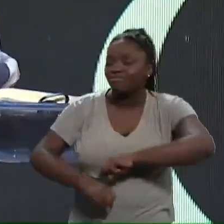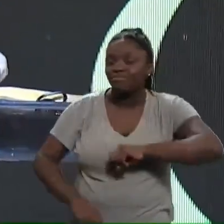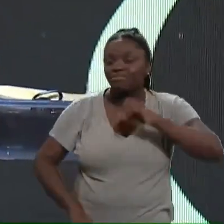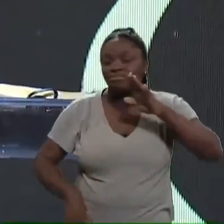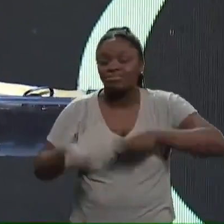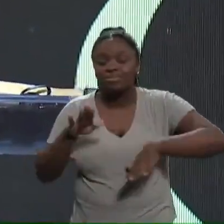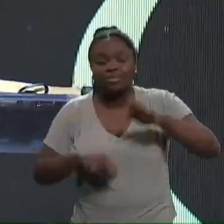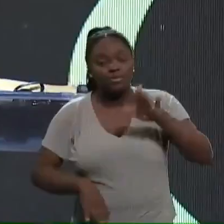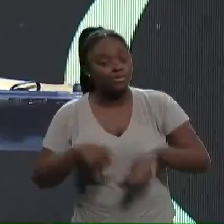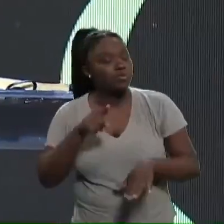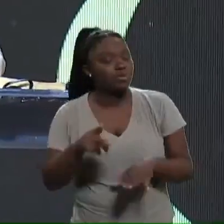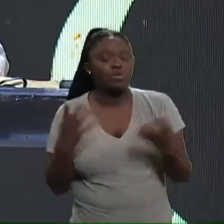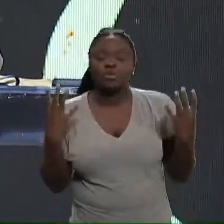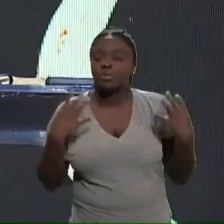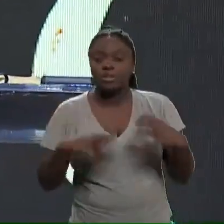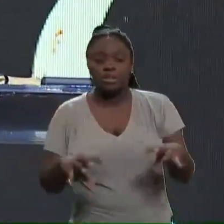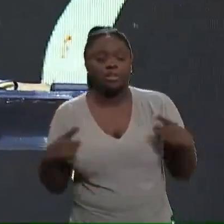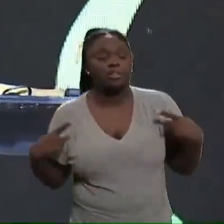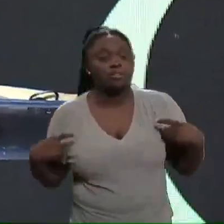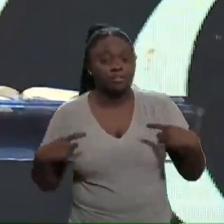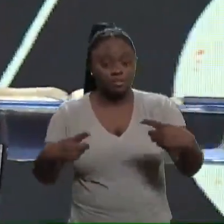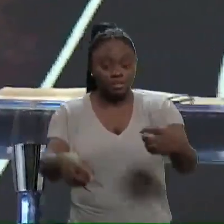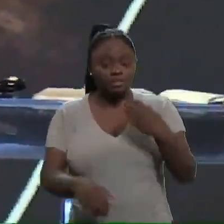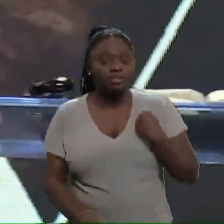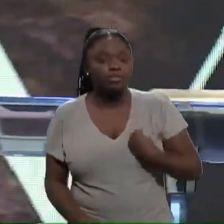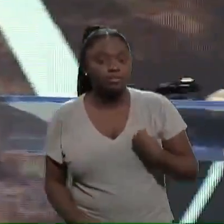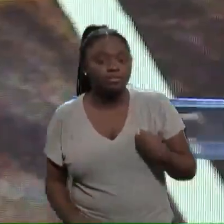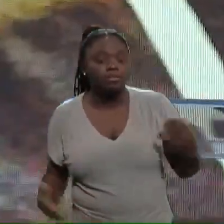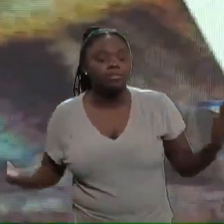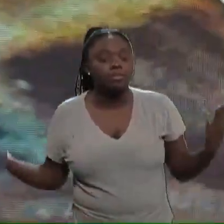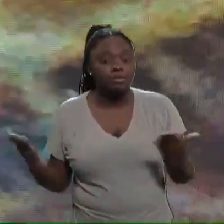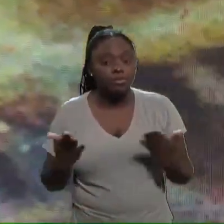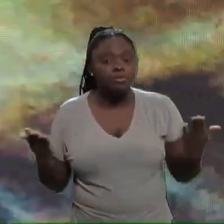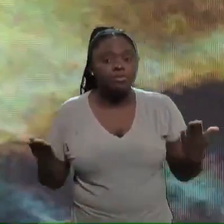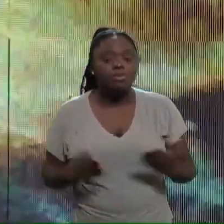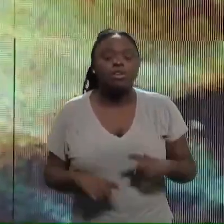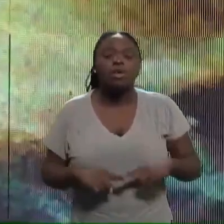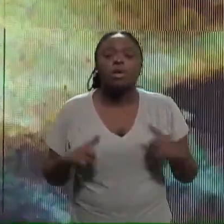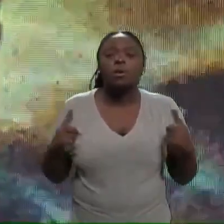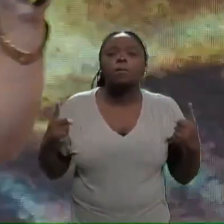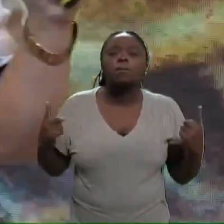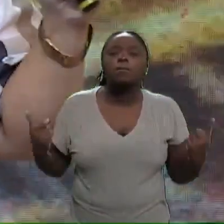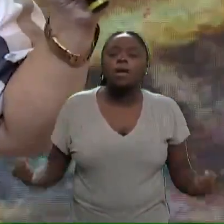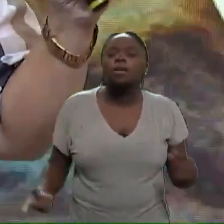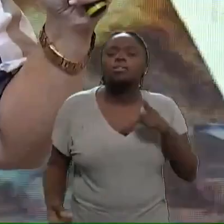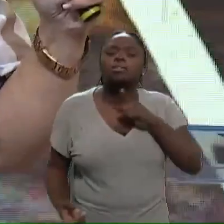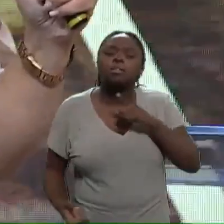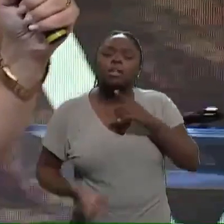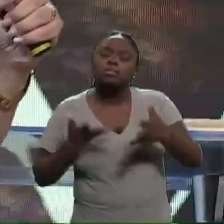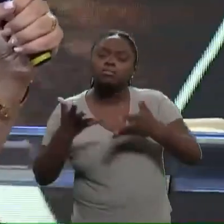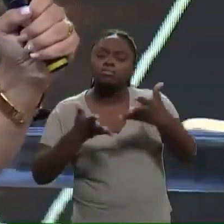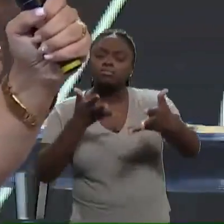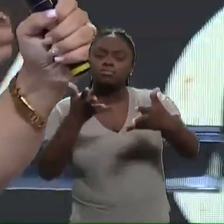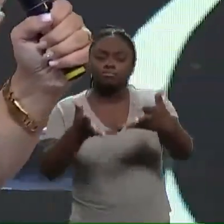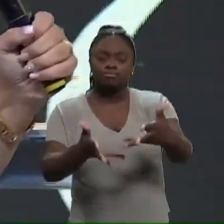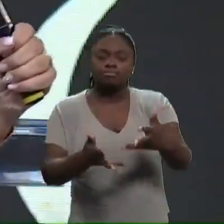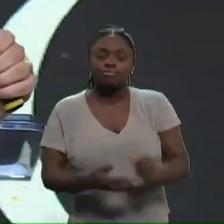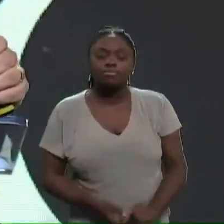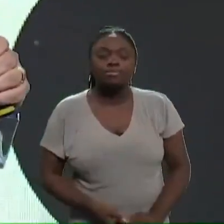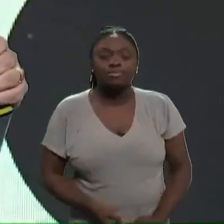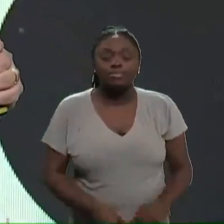não queira estar passando pela luta que você está passando hoje, mas eu tenho para te falar uma palavra: